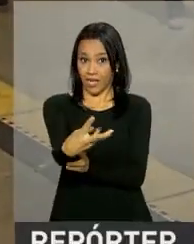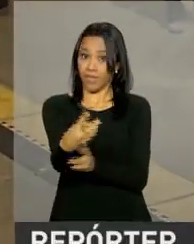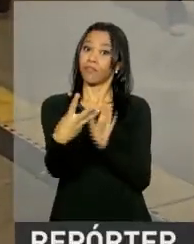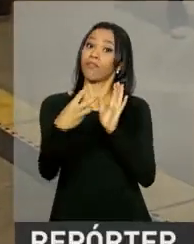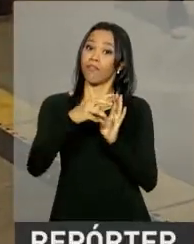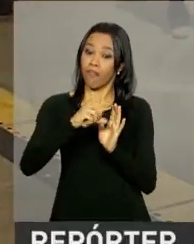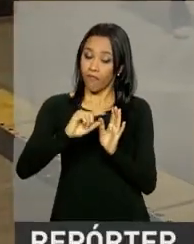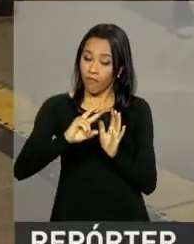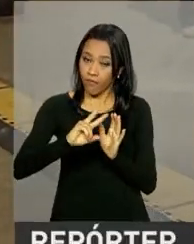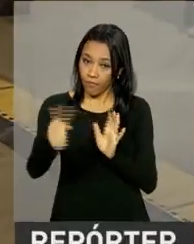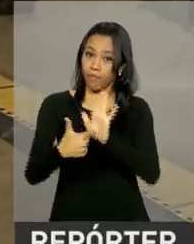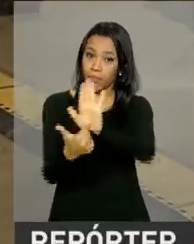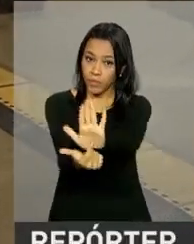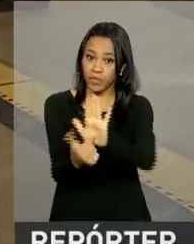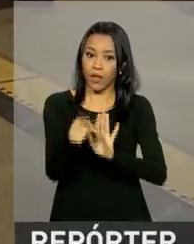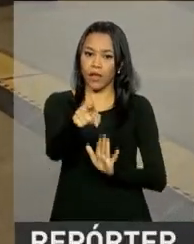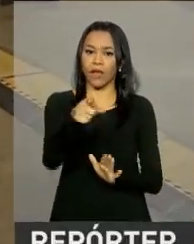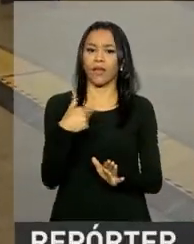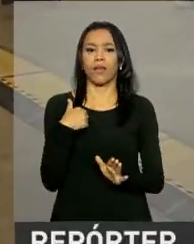Pretendo vir, tem a